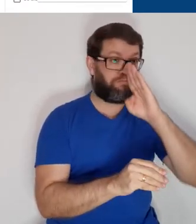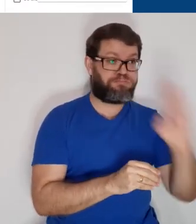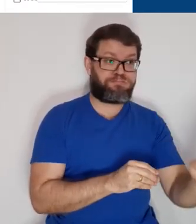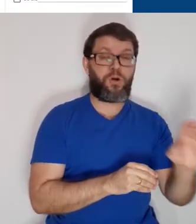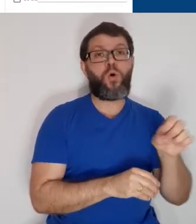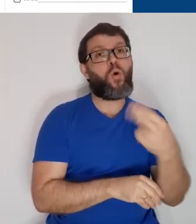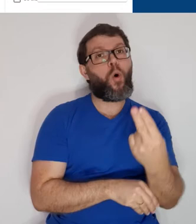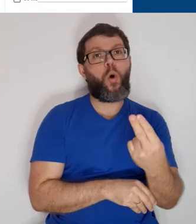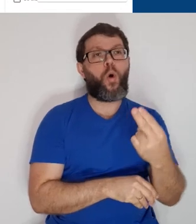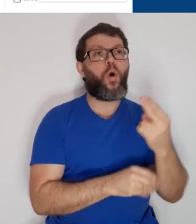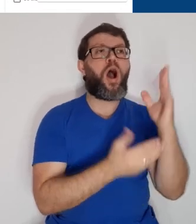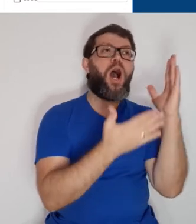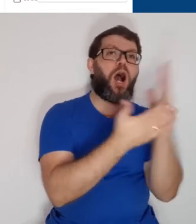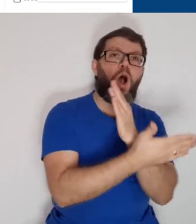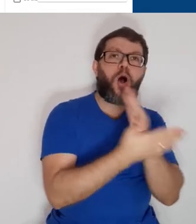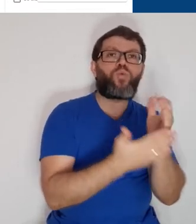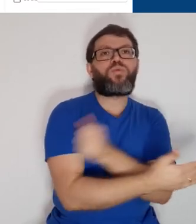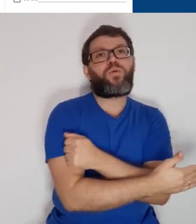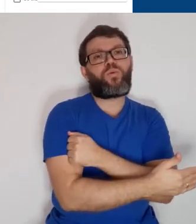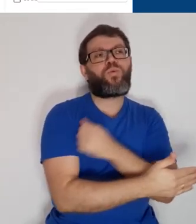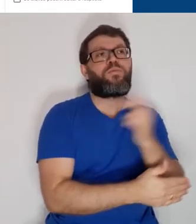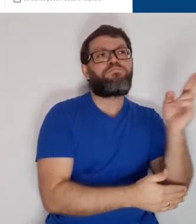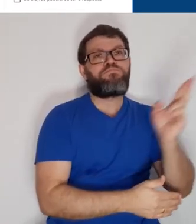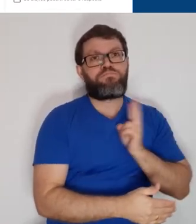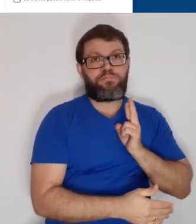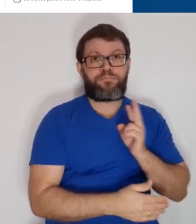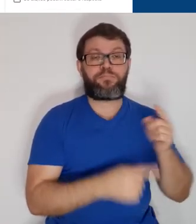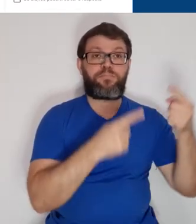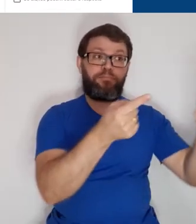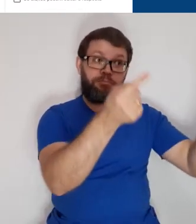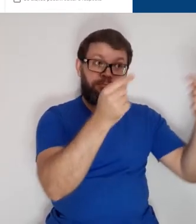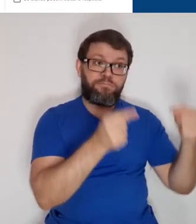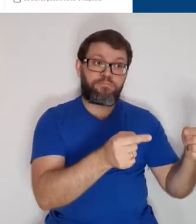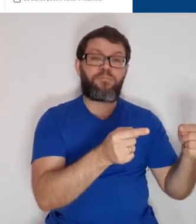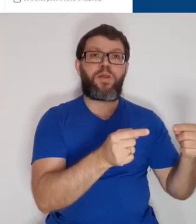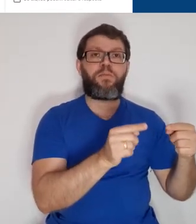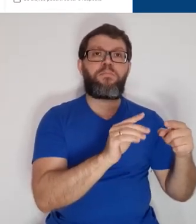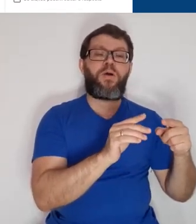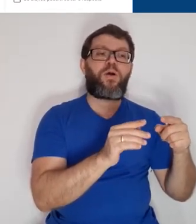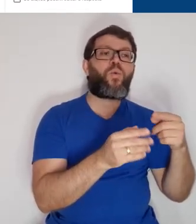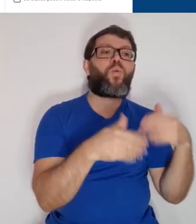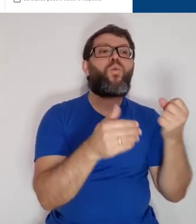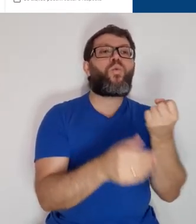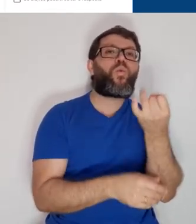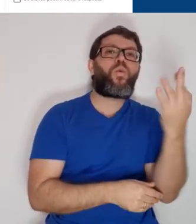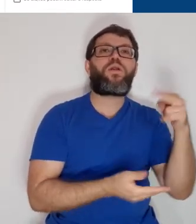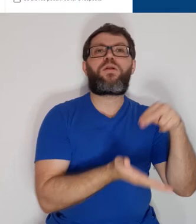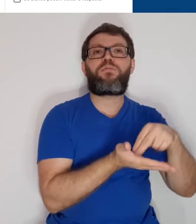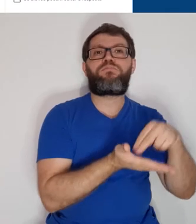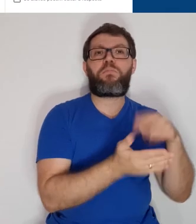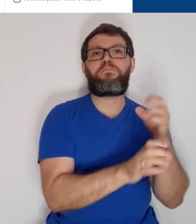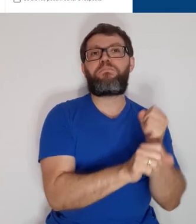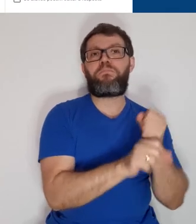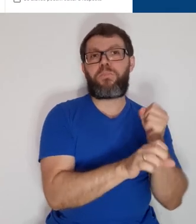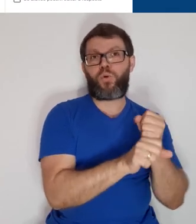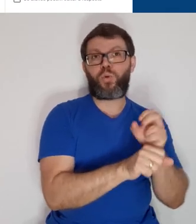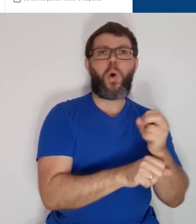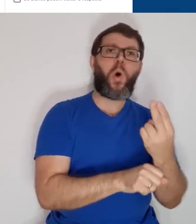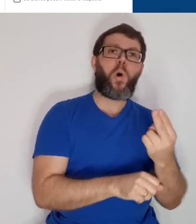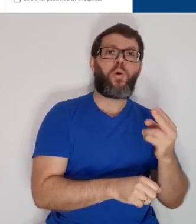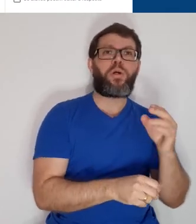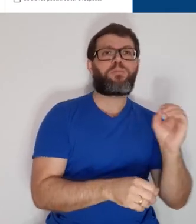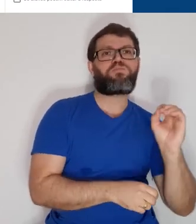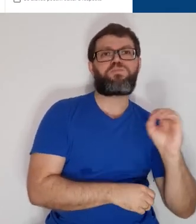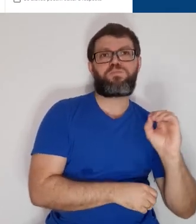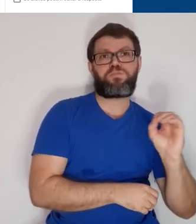turma ou selecionar alunos específicos para responder abaixo escolhemos quantos pontos vale essa pergunta ou